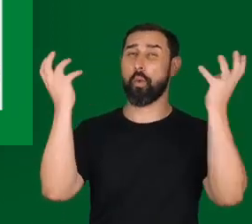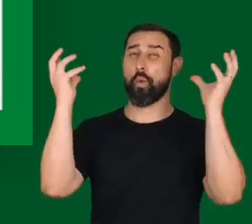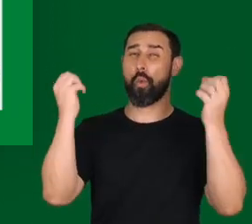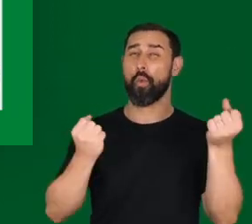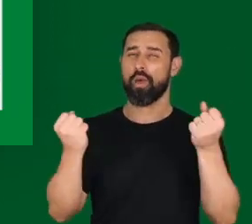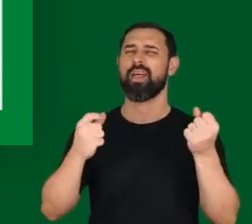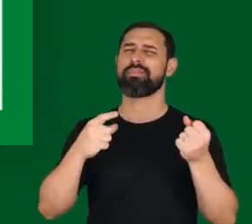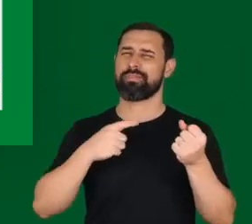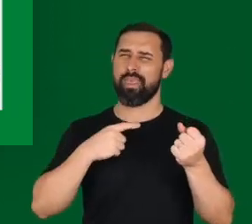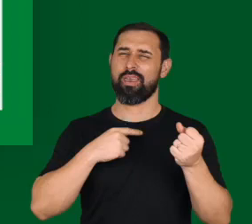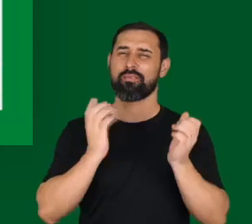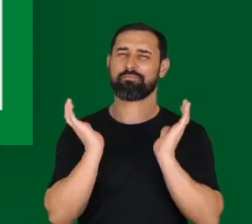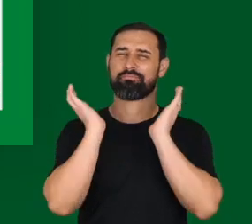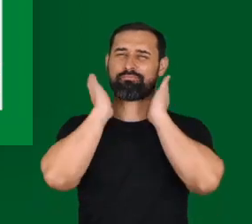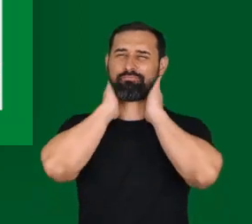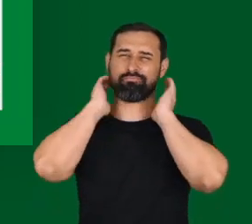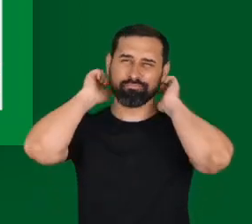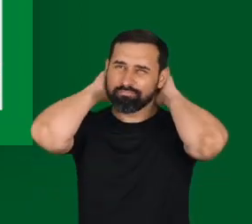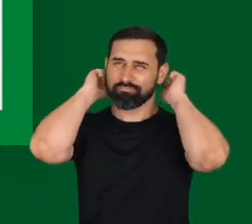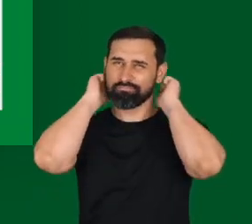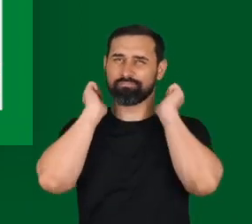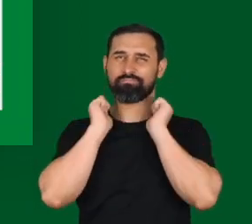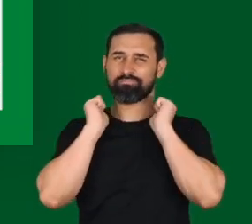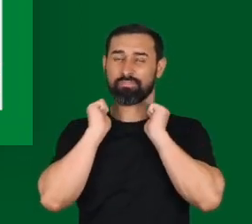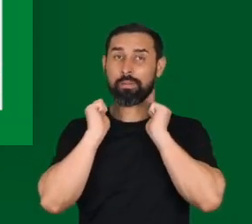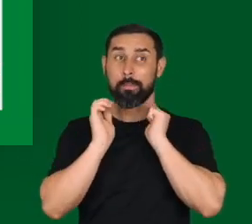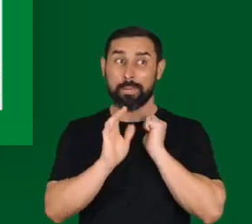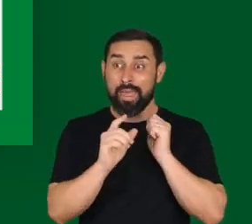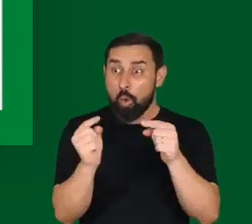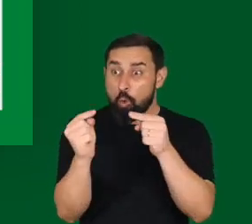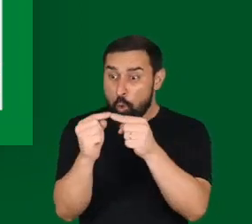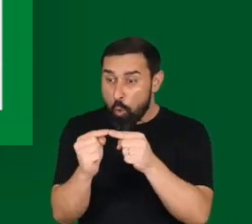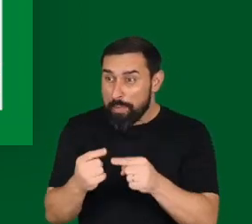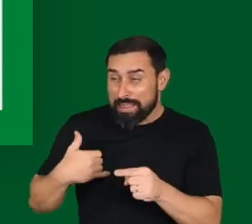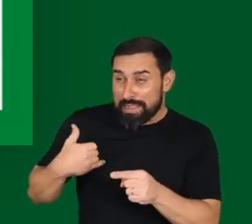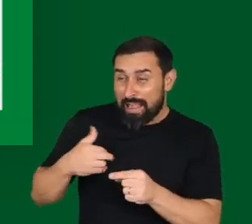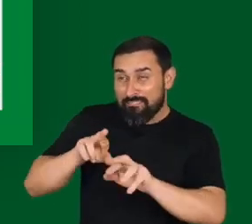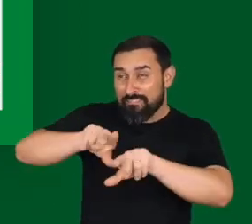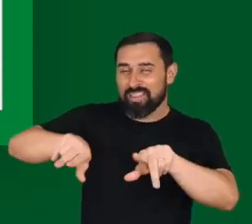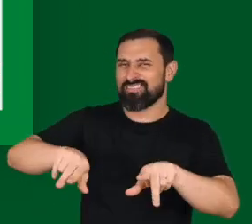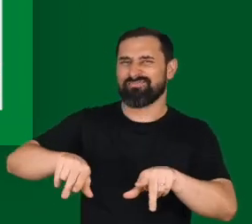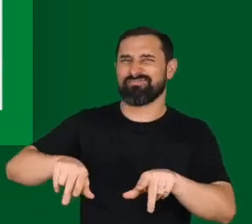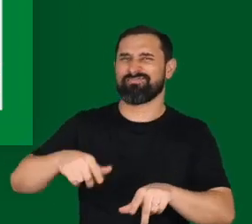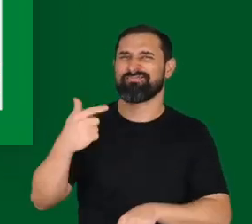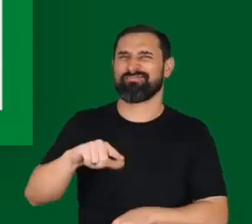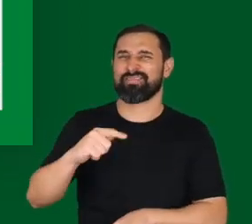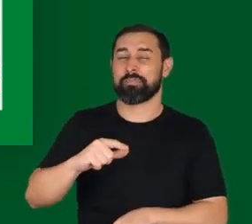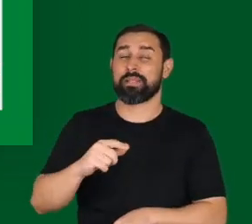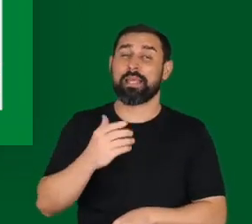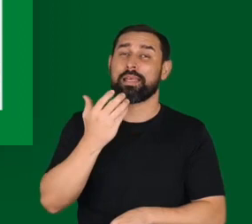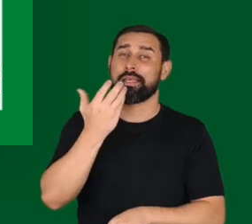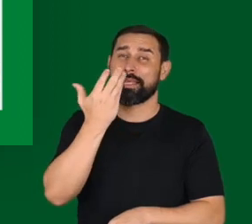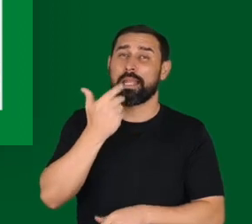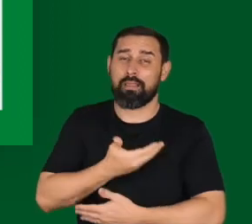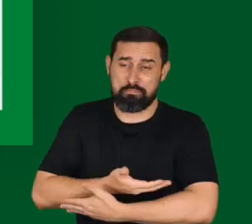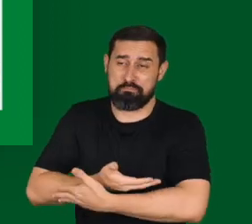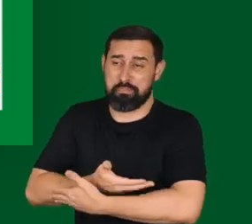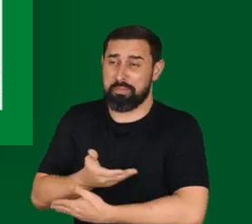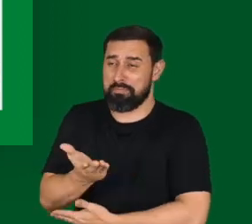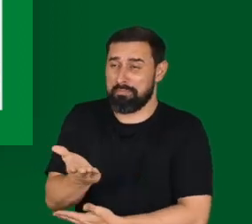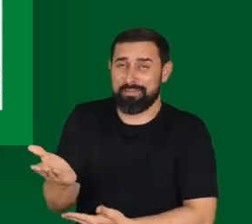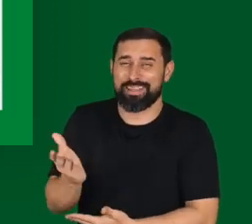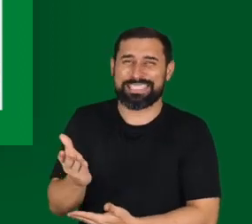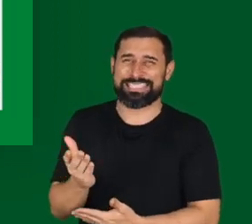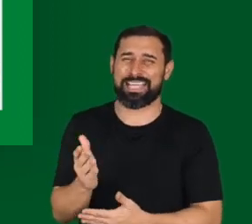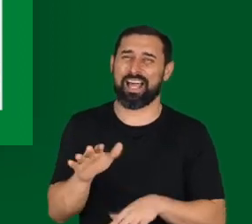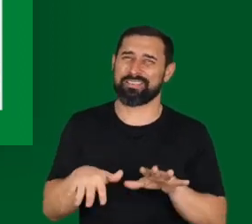viaturas, a gente tem um colar pediátrico, porém, ela não é adequado a todas as idades, principalmente crianças